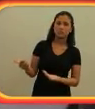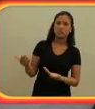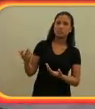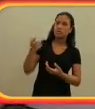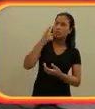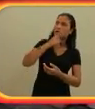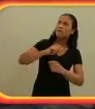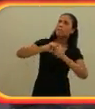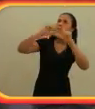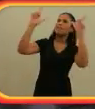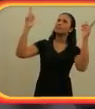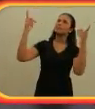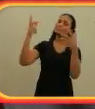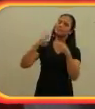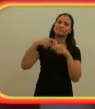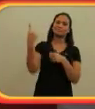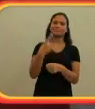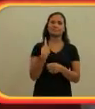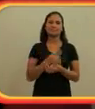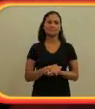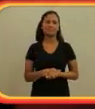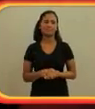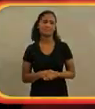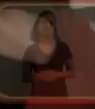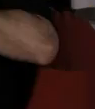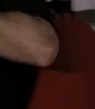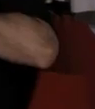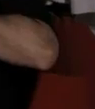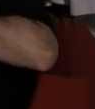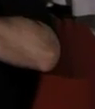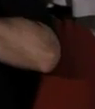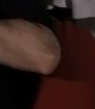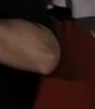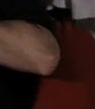Agradeça o dia de hoje que amanheceu pra gente.